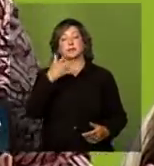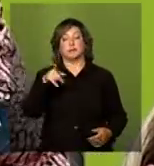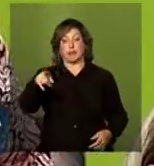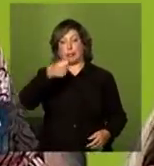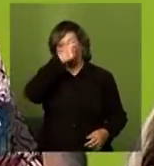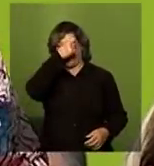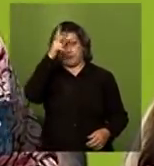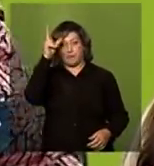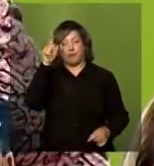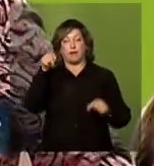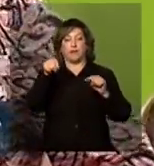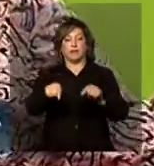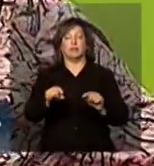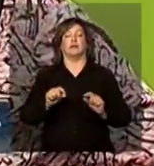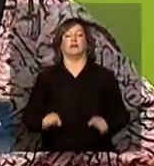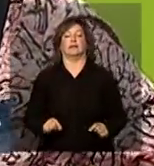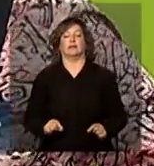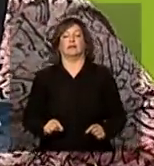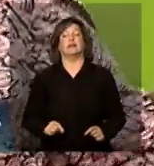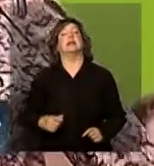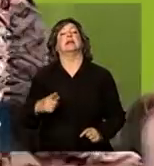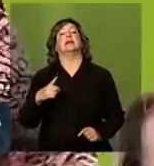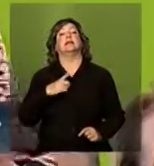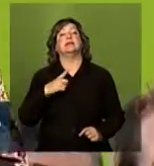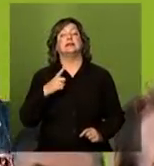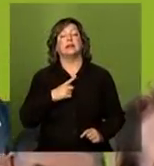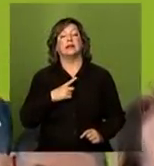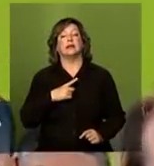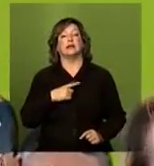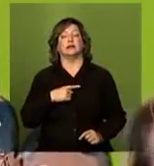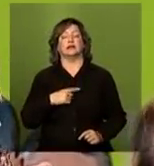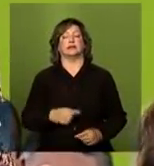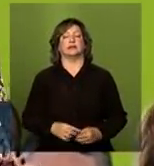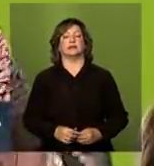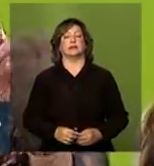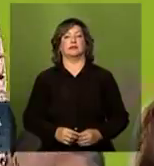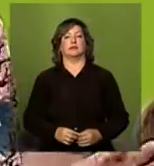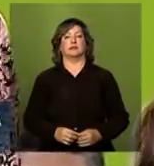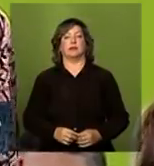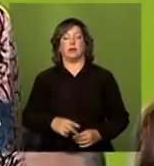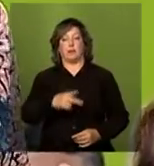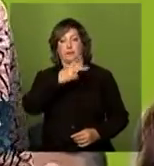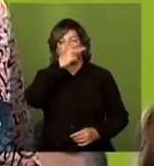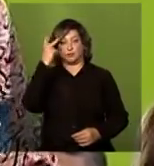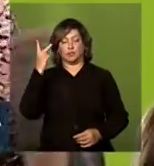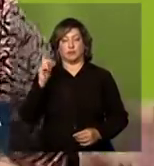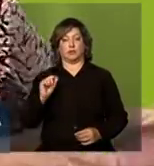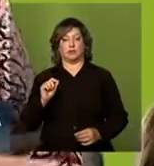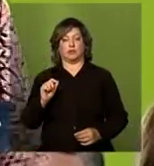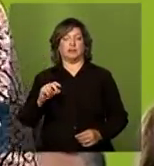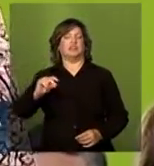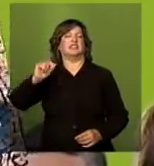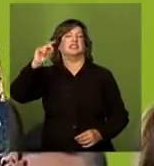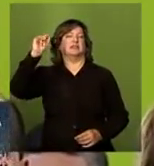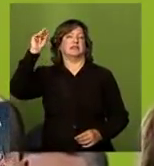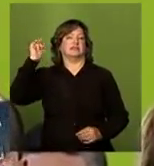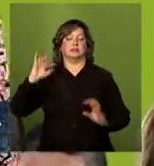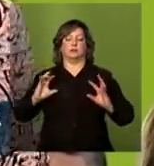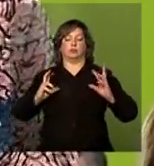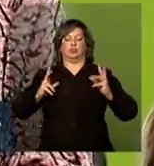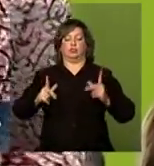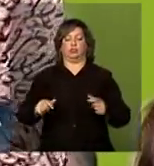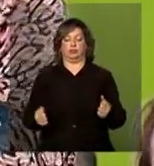ou da nona Ângela tenha um operador antigo das